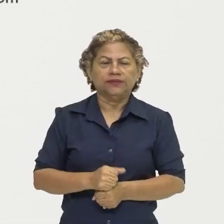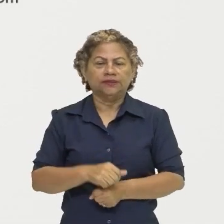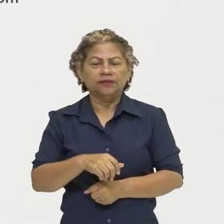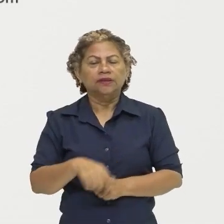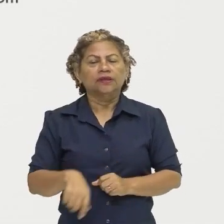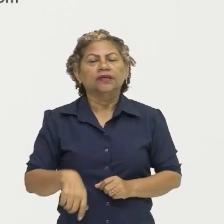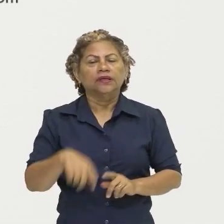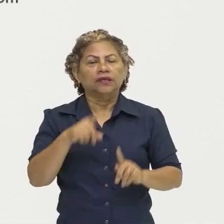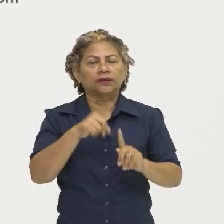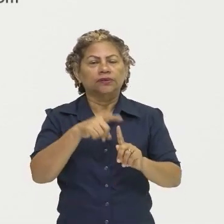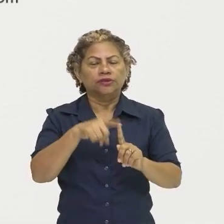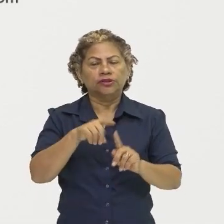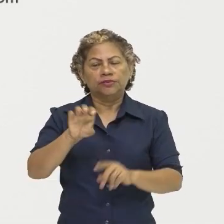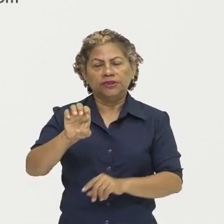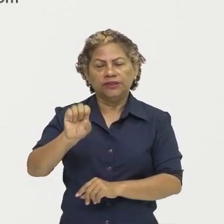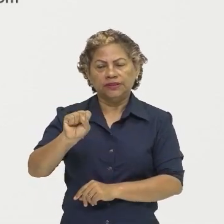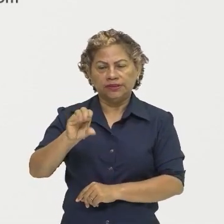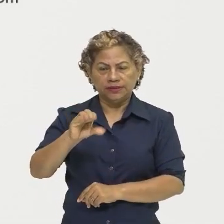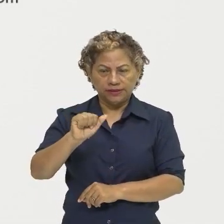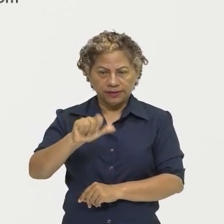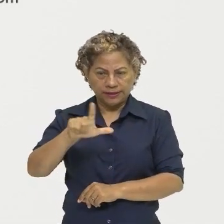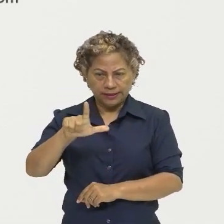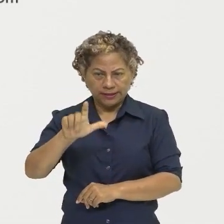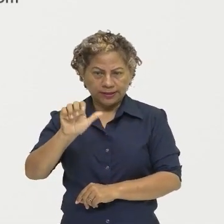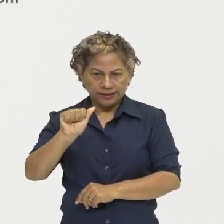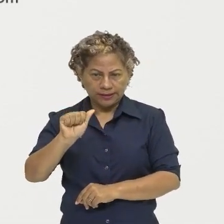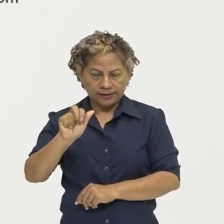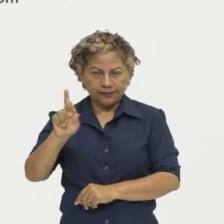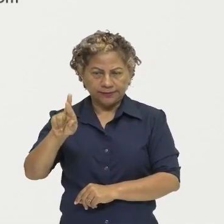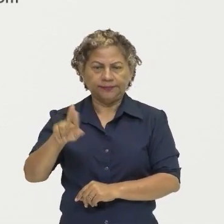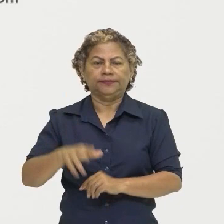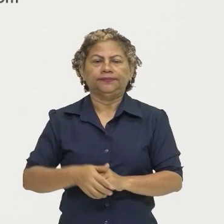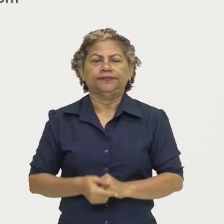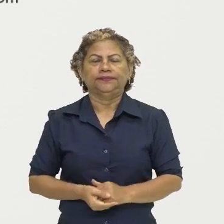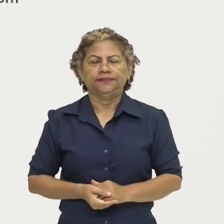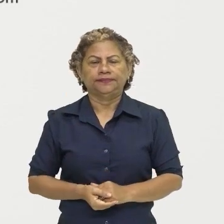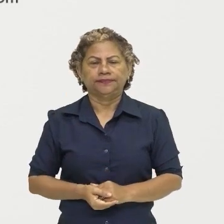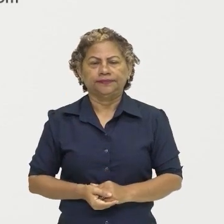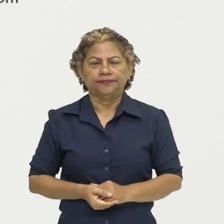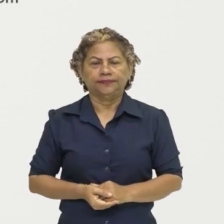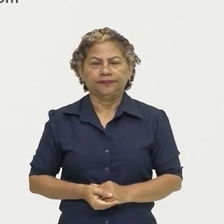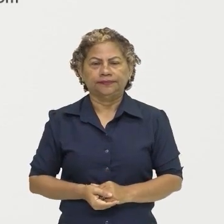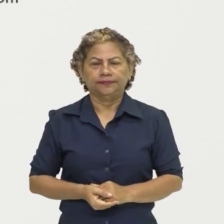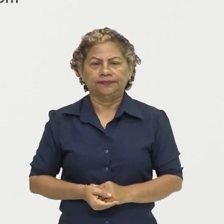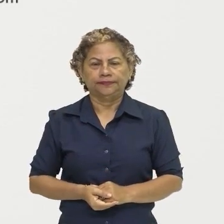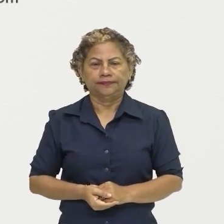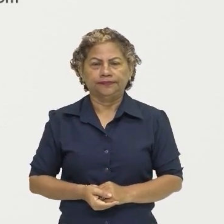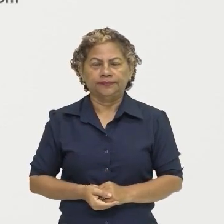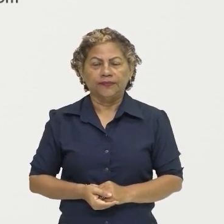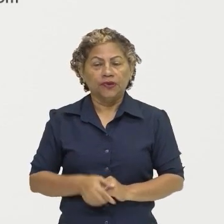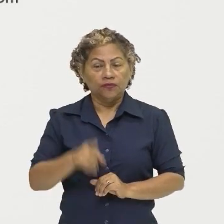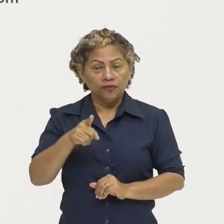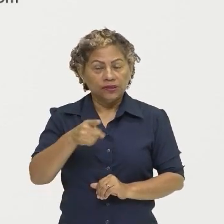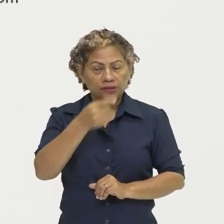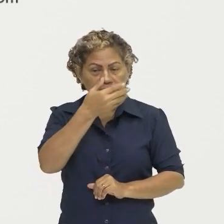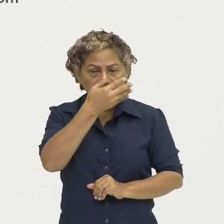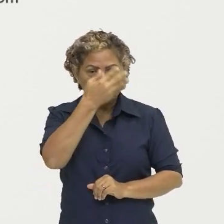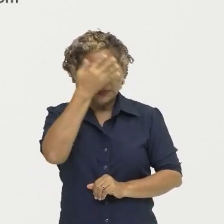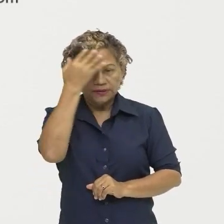delas é a grandeza escalar. Então, não